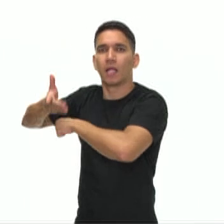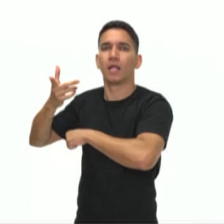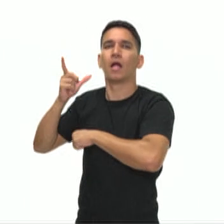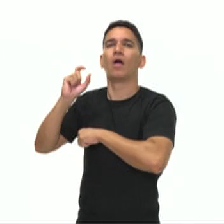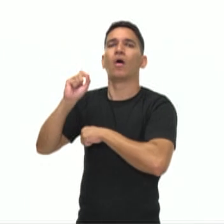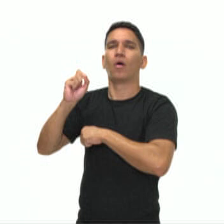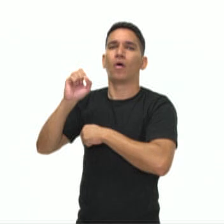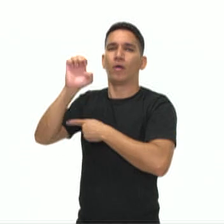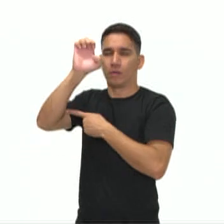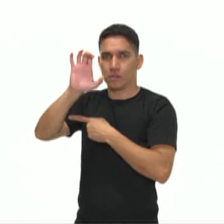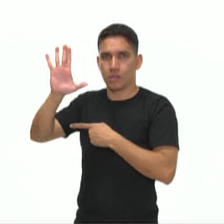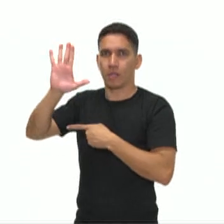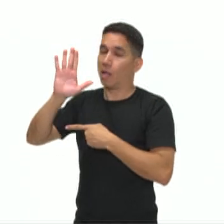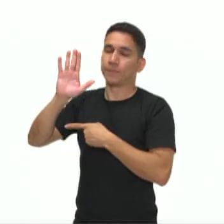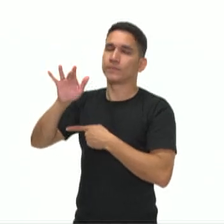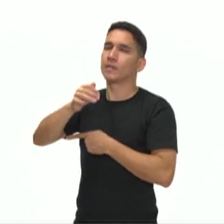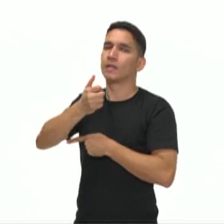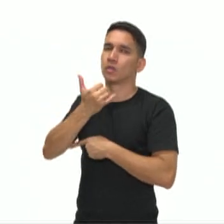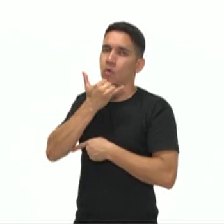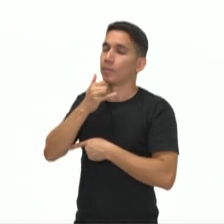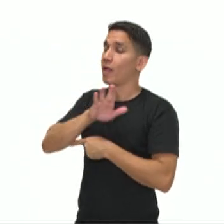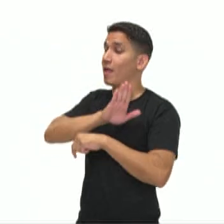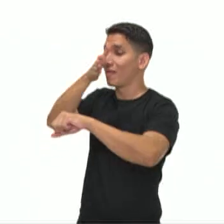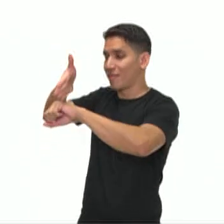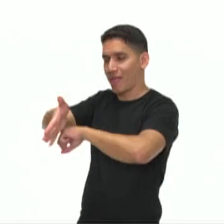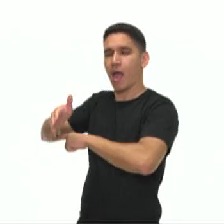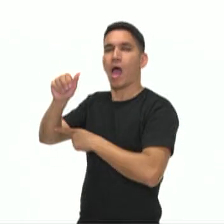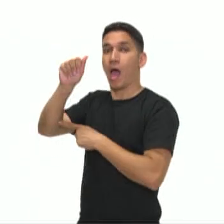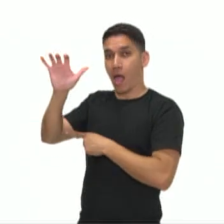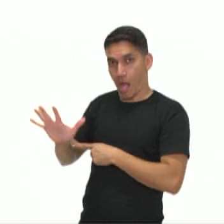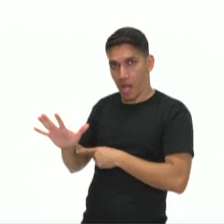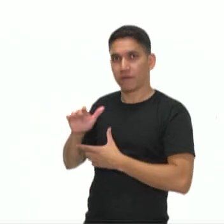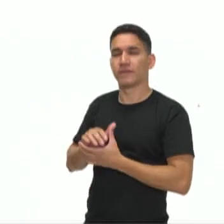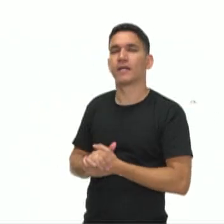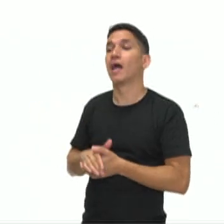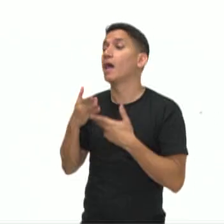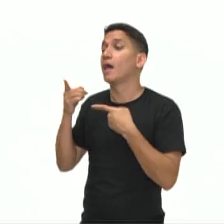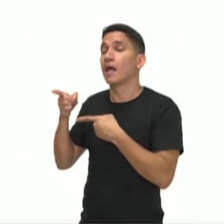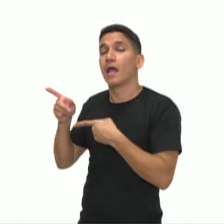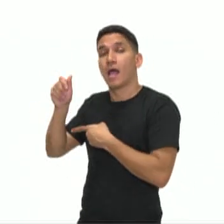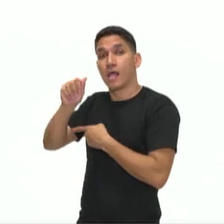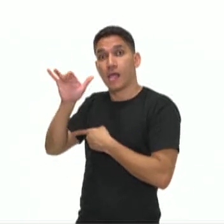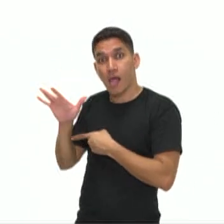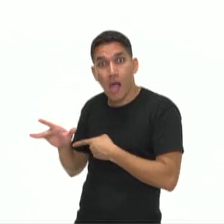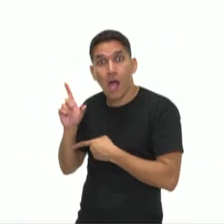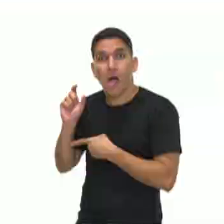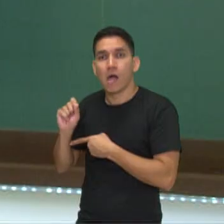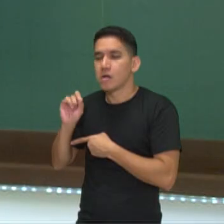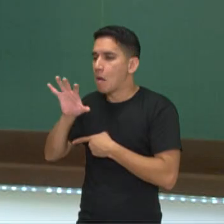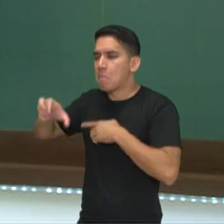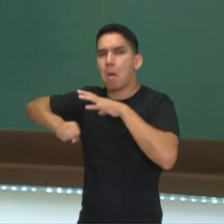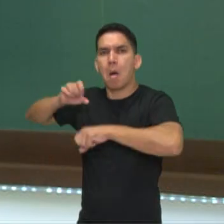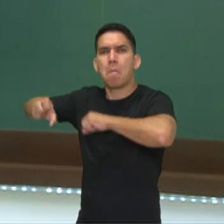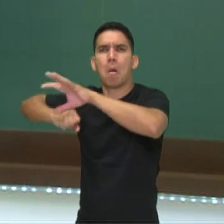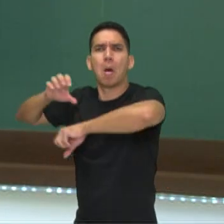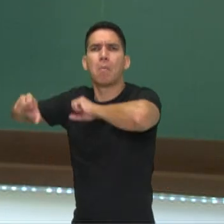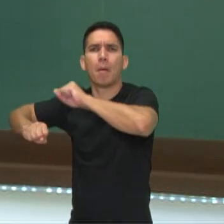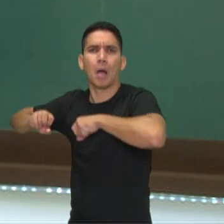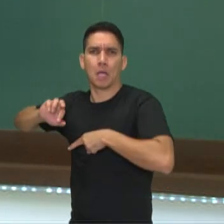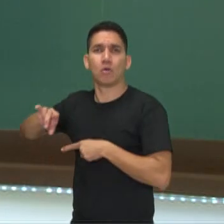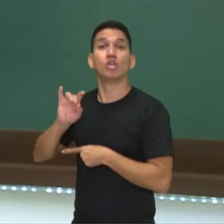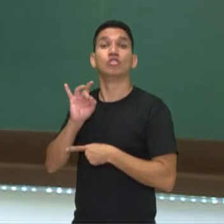Europa, tá? Aliás, entraram na África, e ali na África eles se apropriaram não só